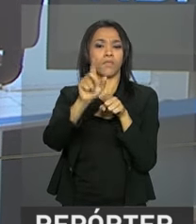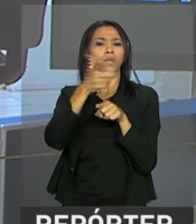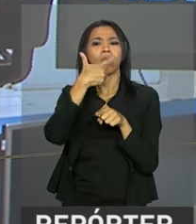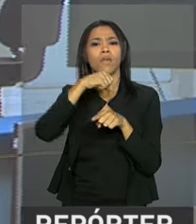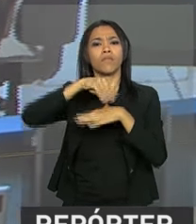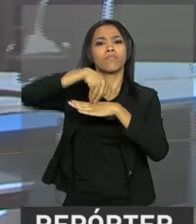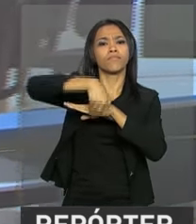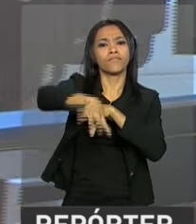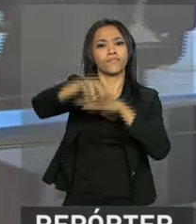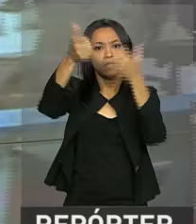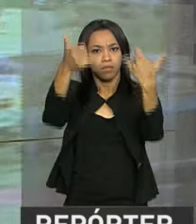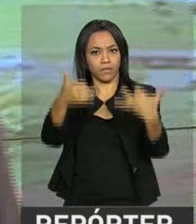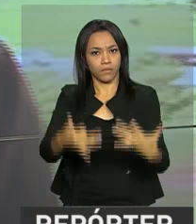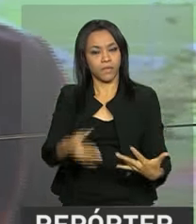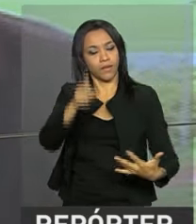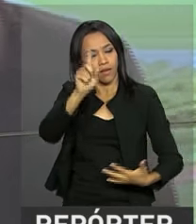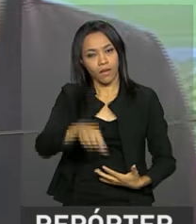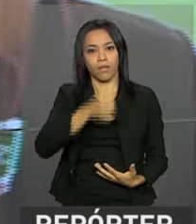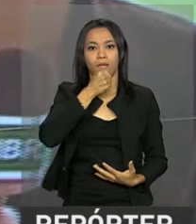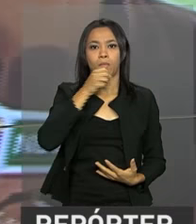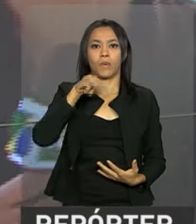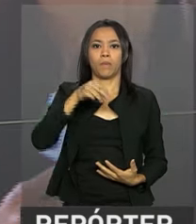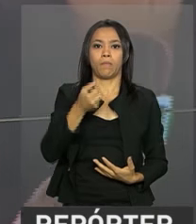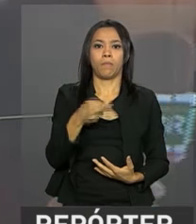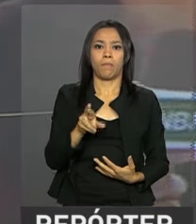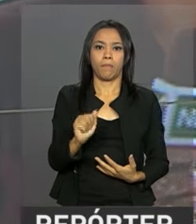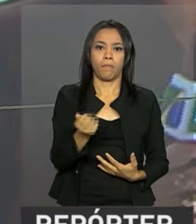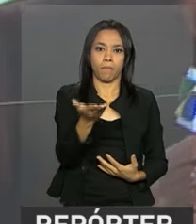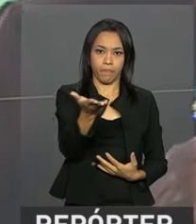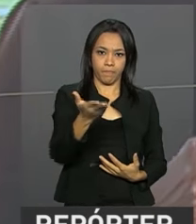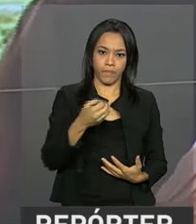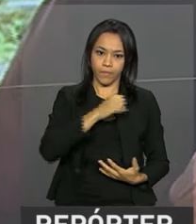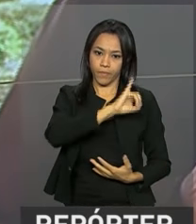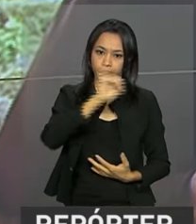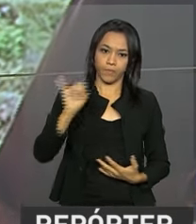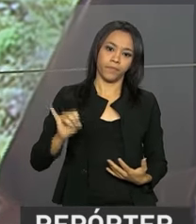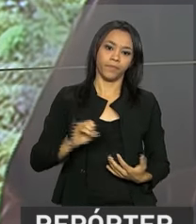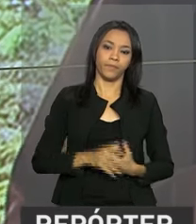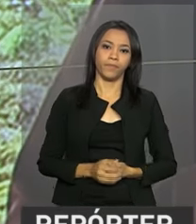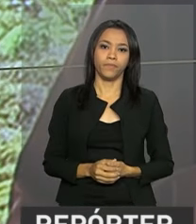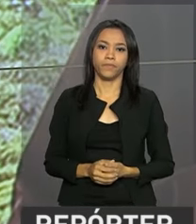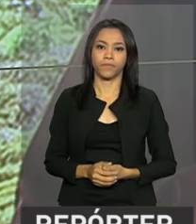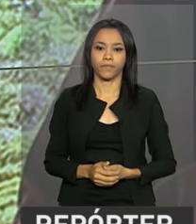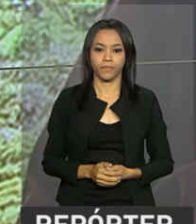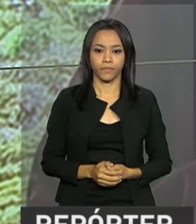traz as informações ao vivo para a gente é a repórter Mara Knupp. Oi, Mara.